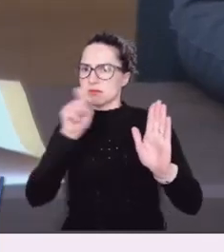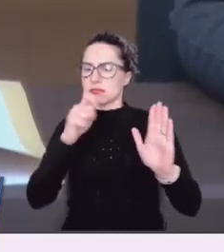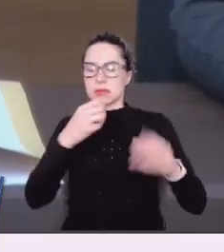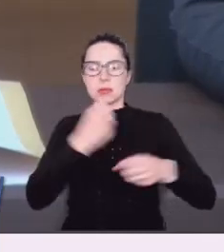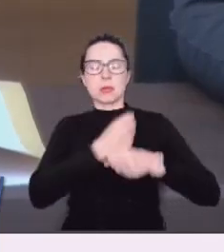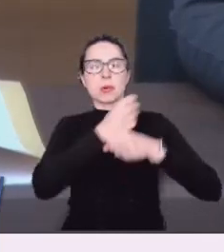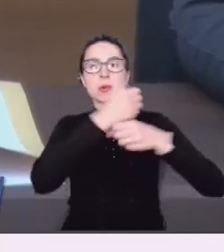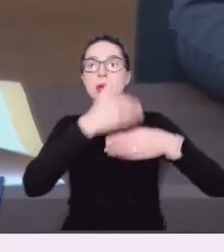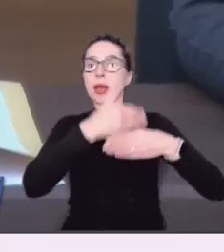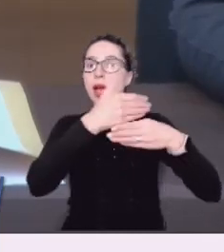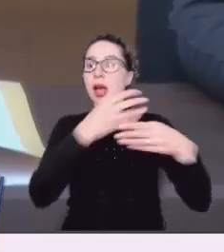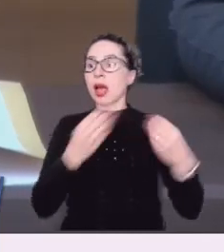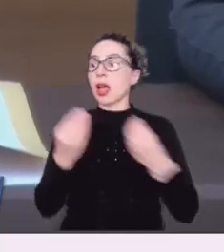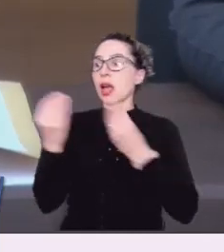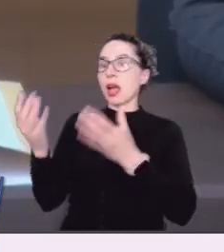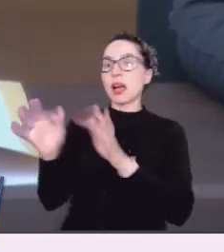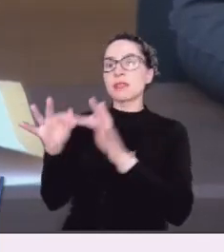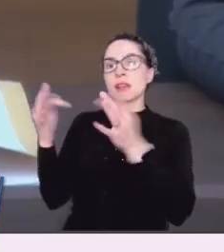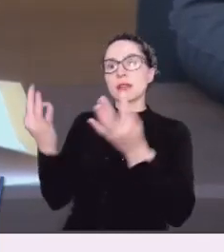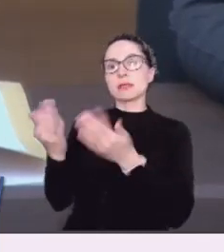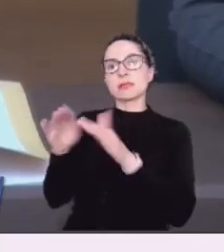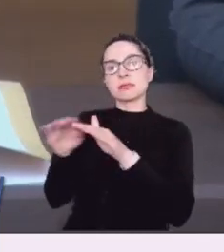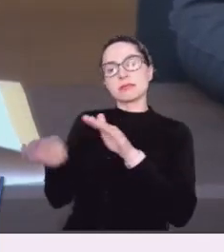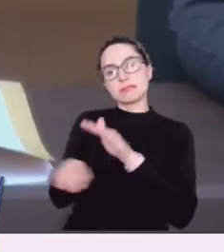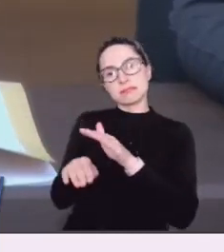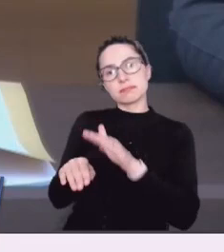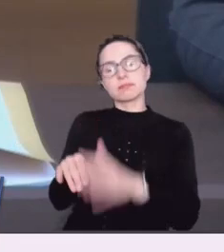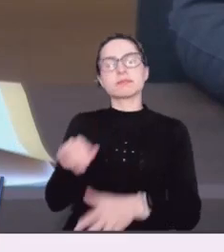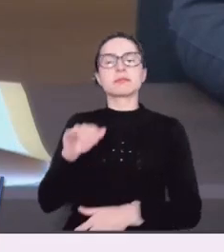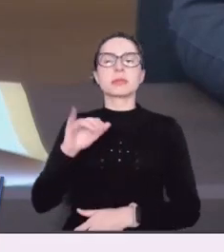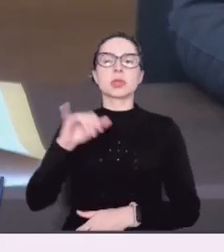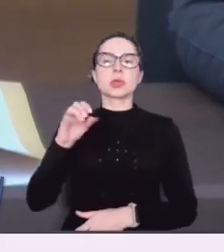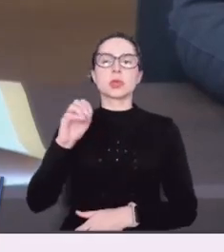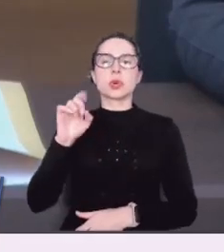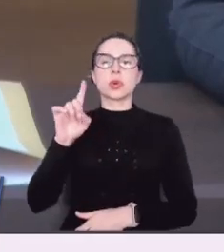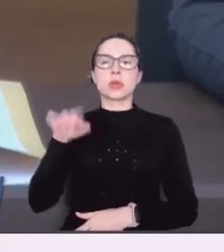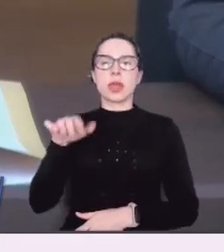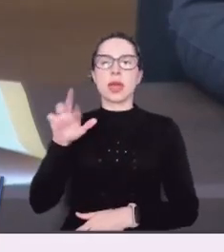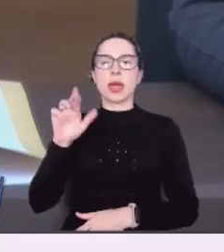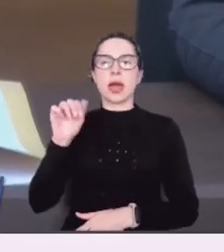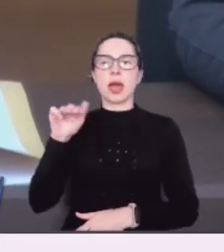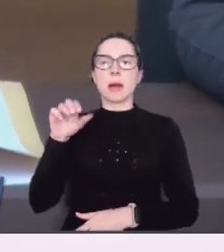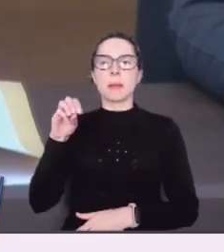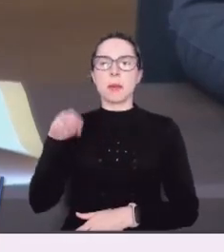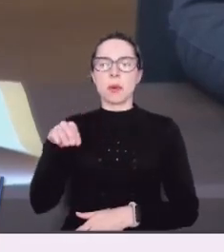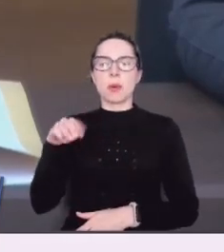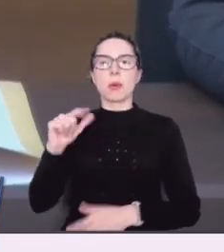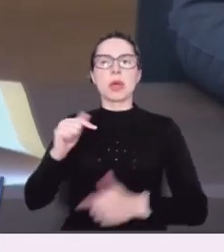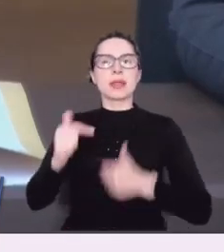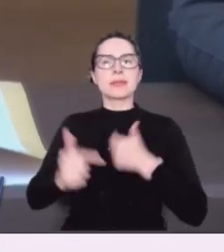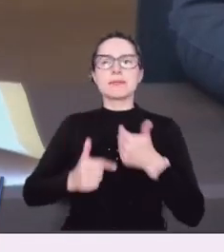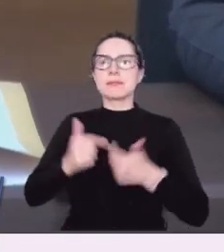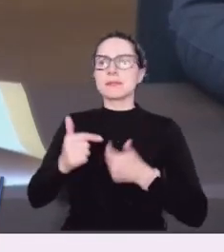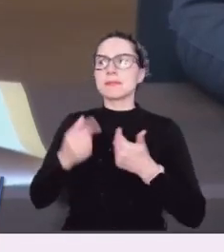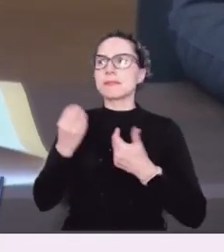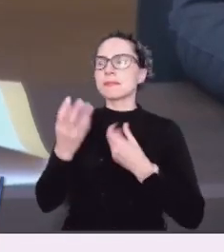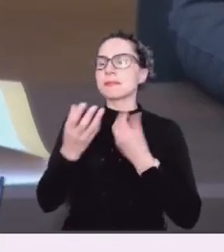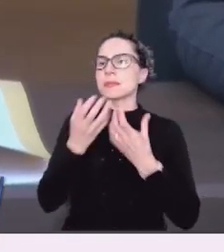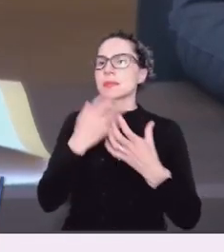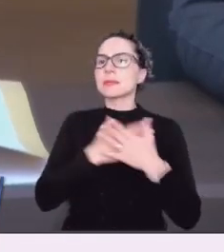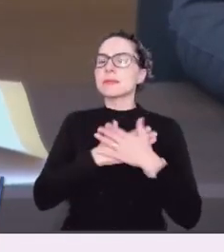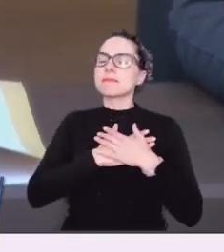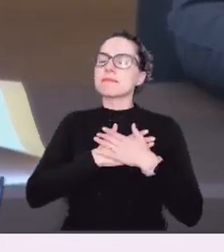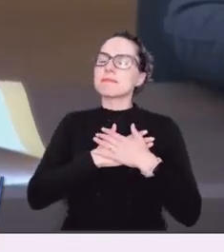estas famílias. José Ramon Ribeiro foi um trabalhador do bem, com grande determinação e